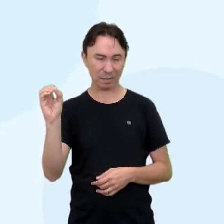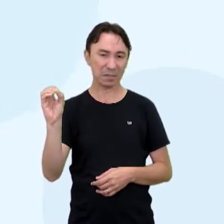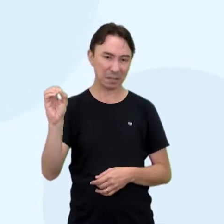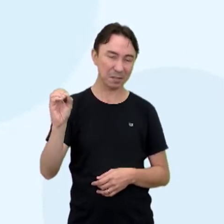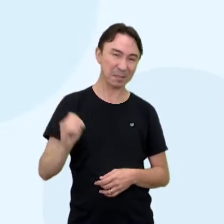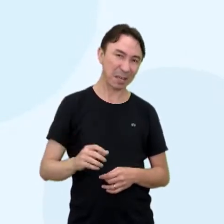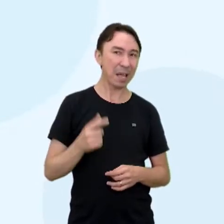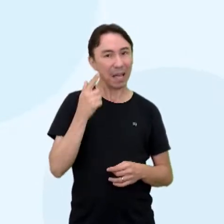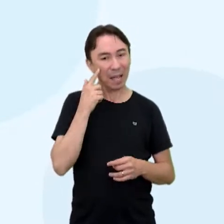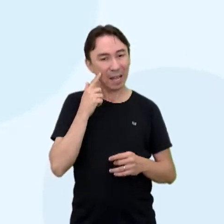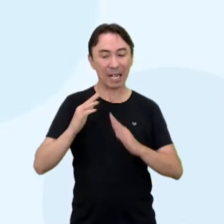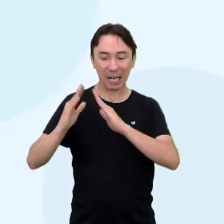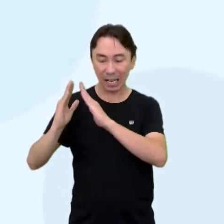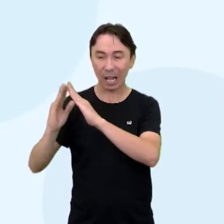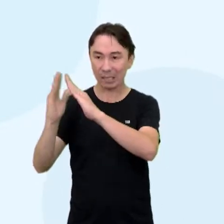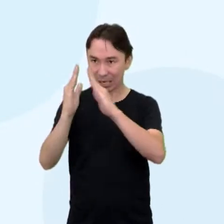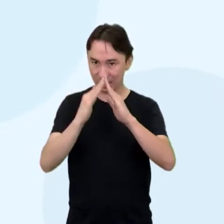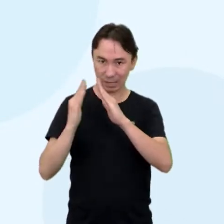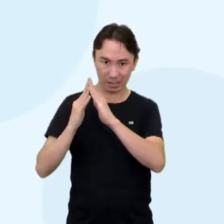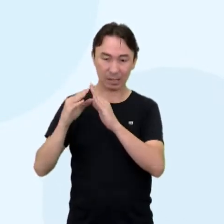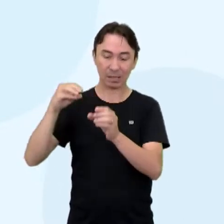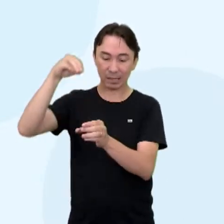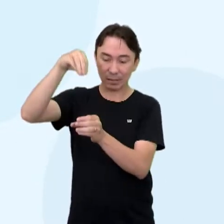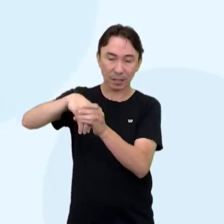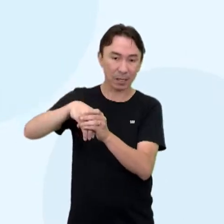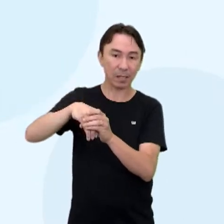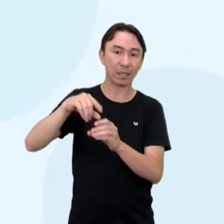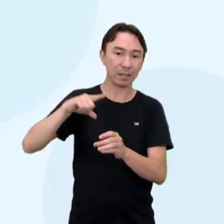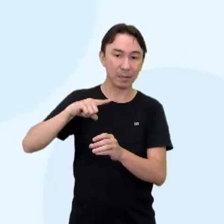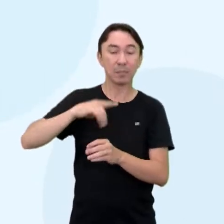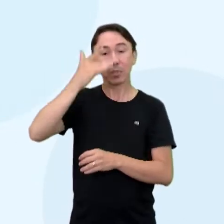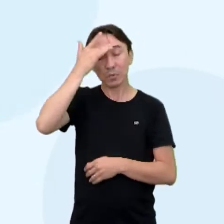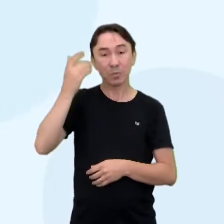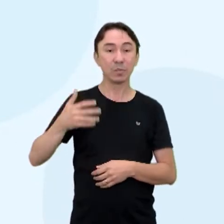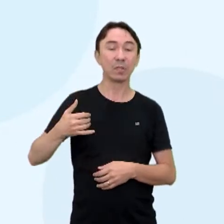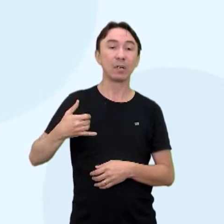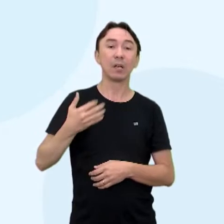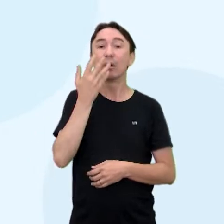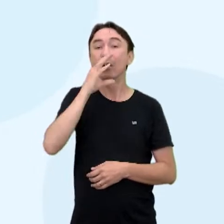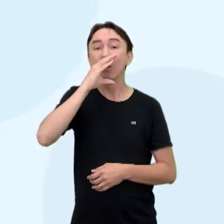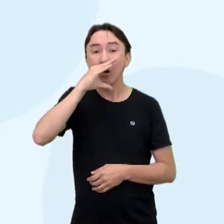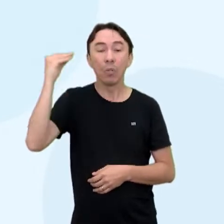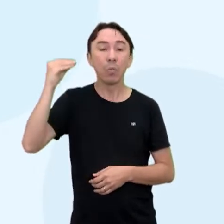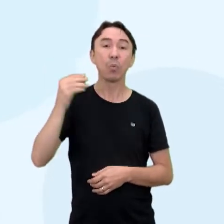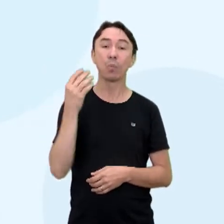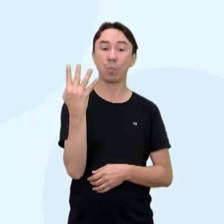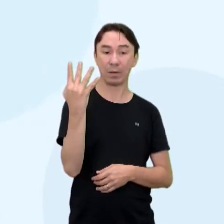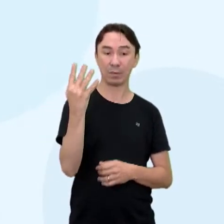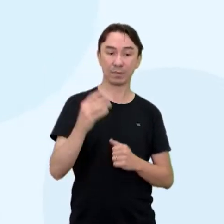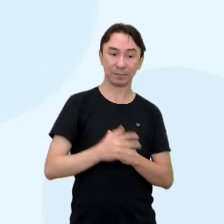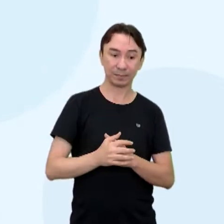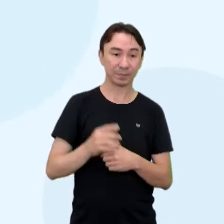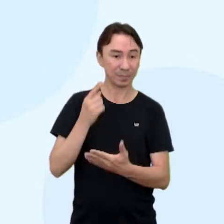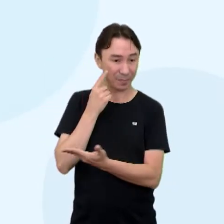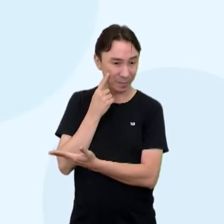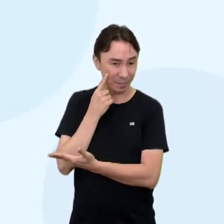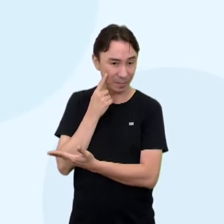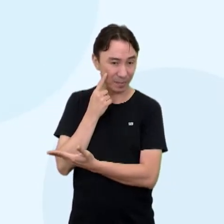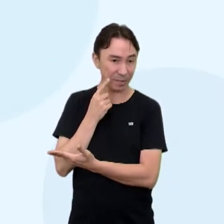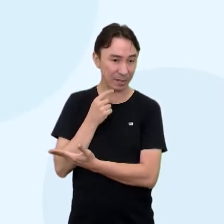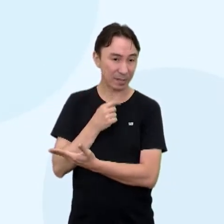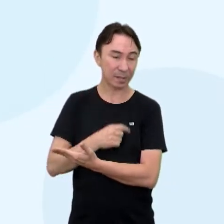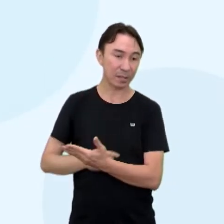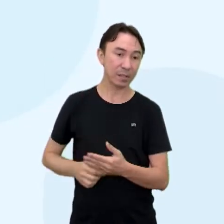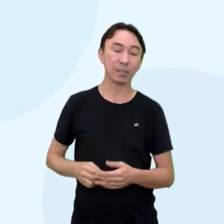o IBGE considera 4 adultos, tá? E aí o de 2020, 1.349. Então a gente vê que cresceu de